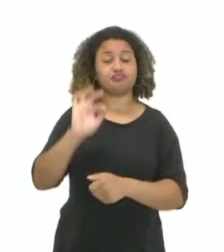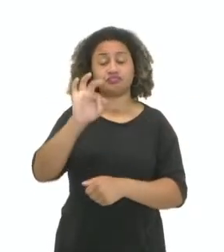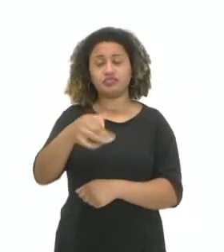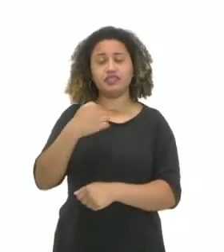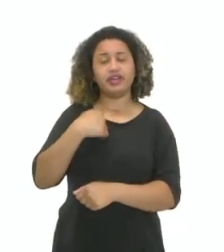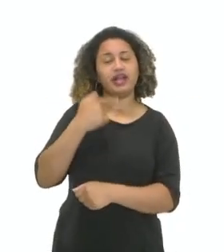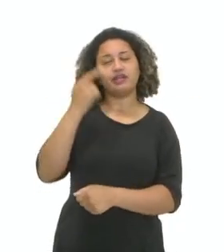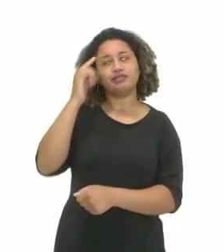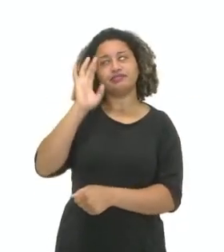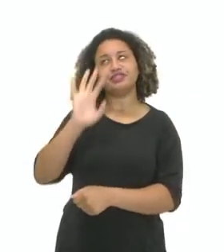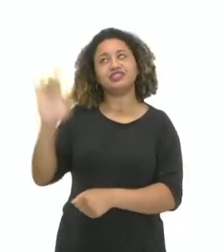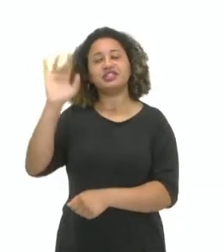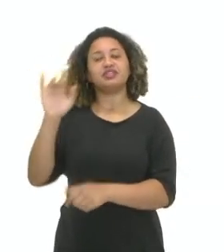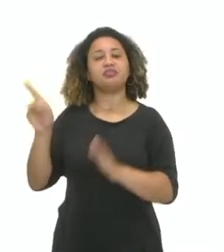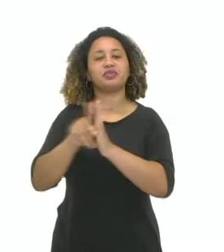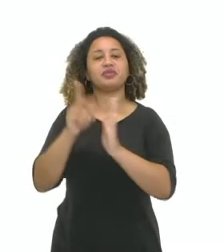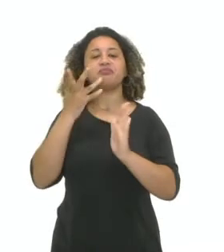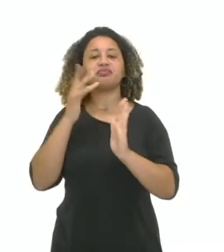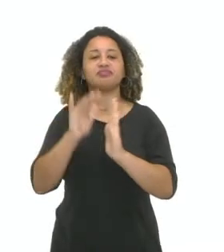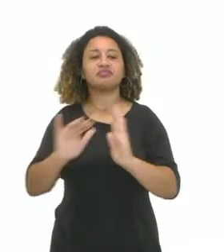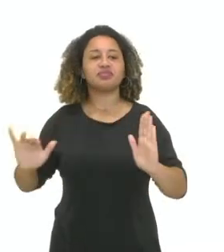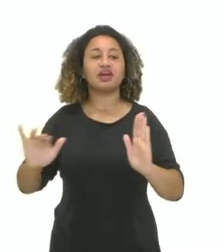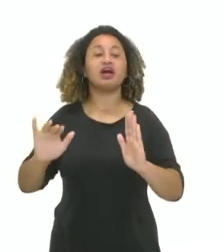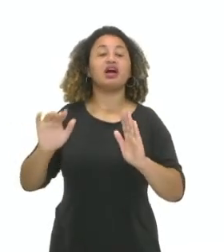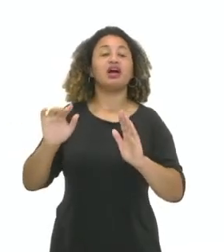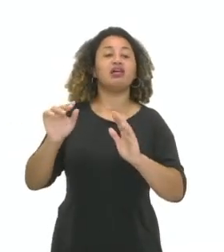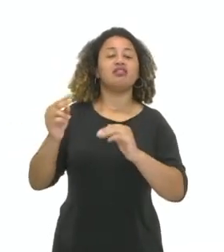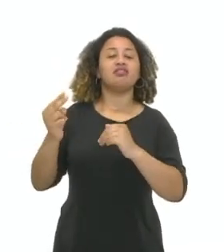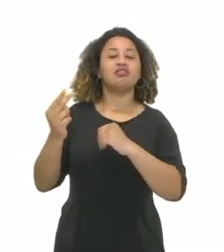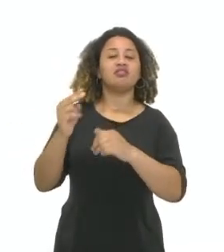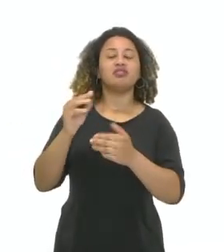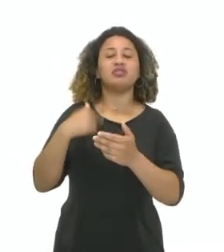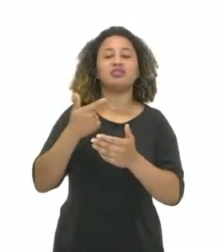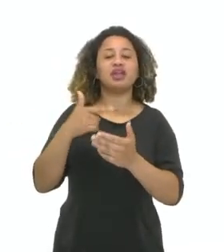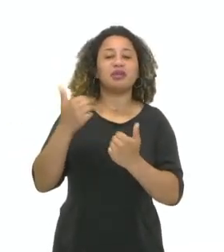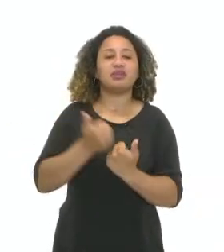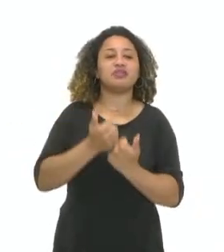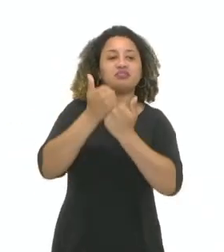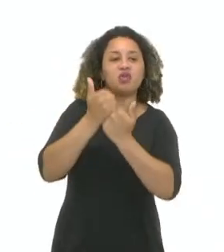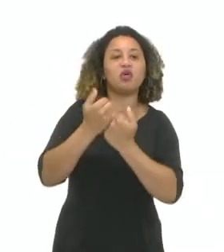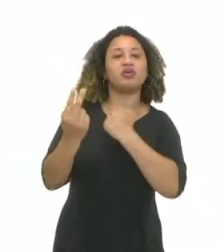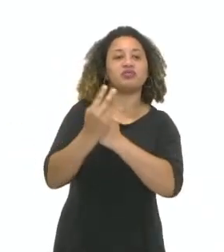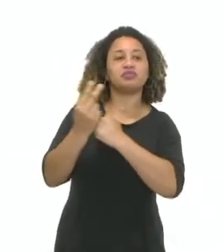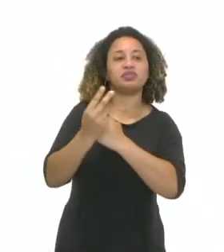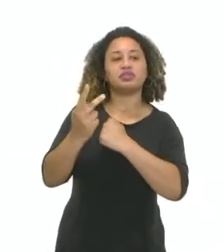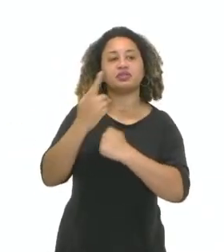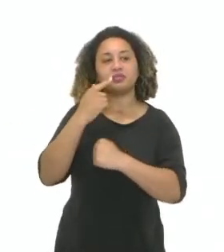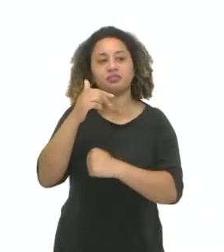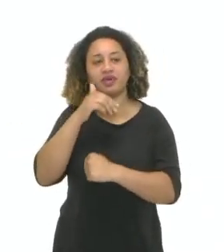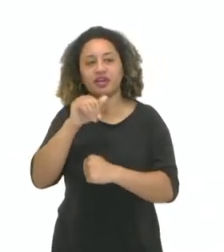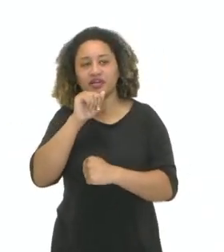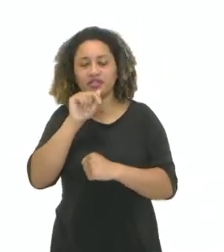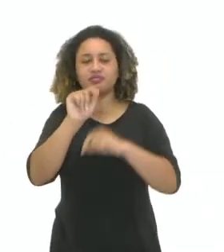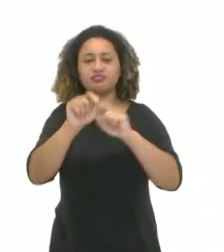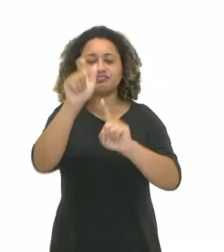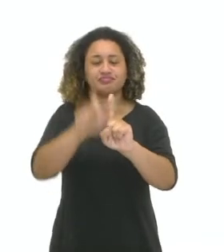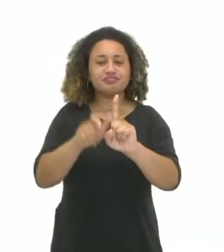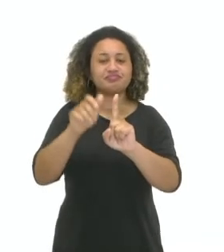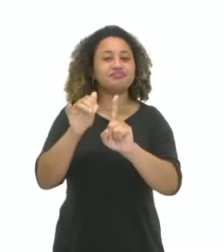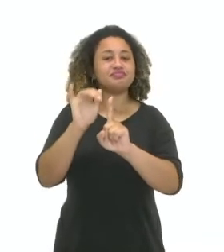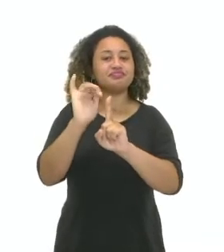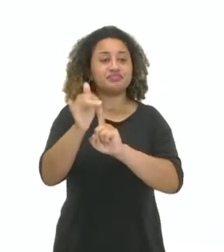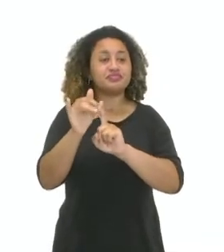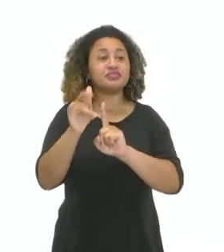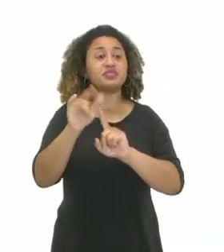ilusões infantis, a falta de apoio e proteção dos pais, a amargura do narrador-personagem, percebendo-se impotente diante